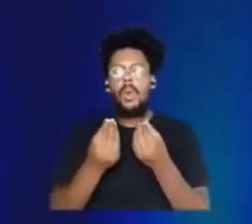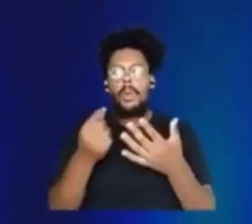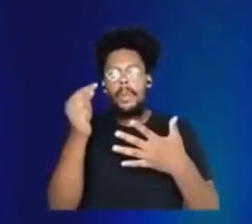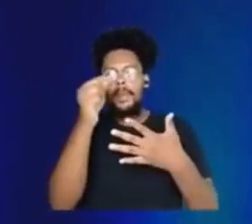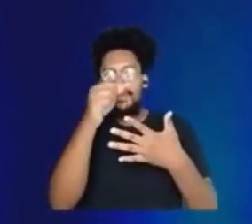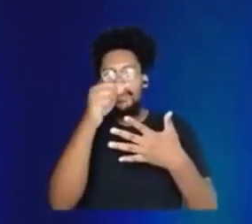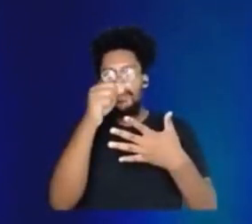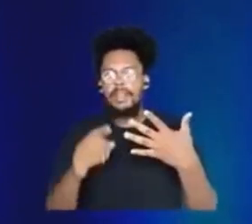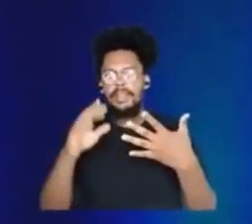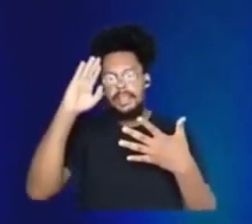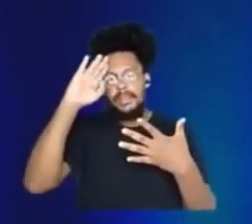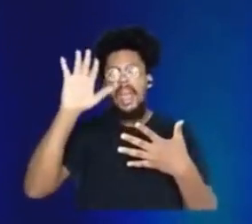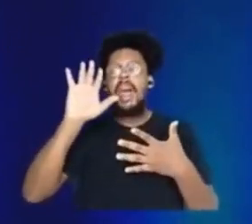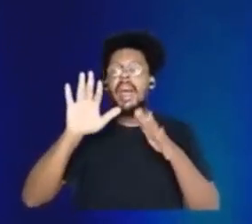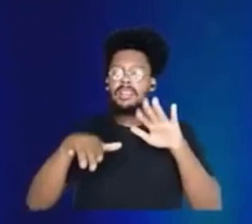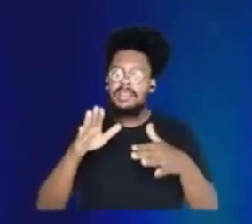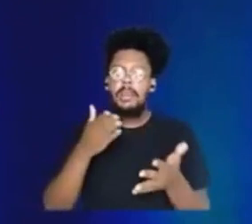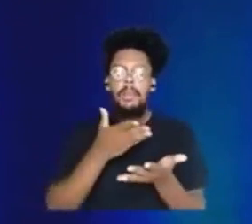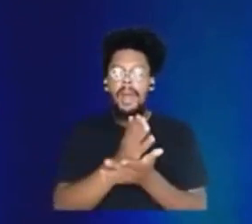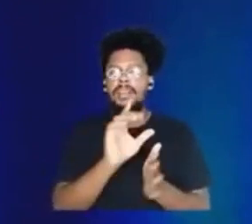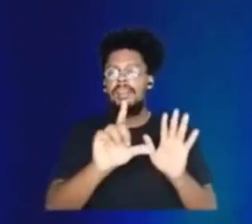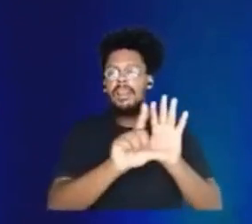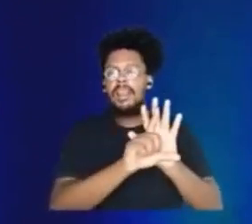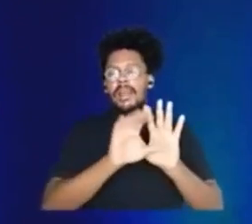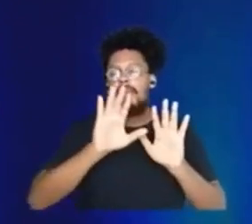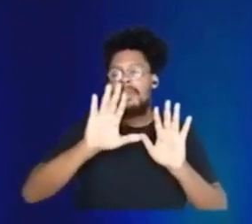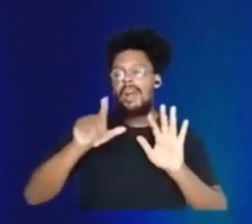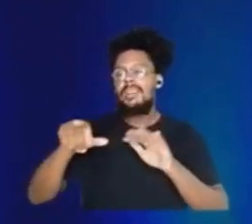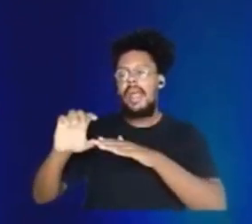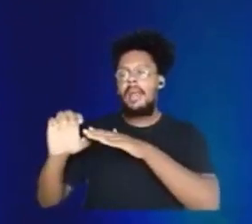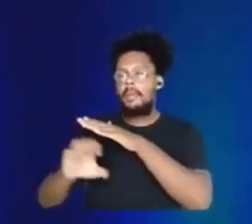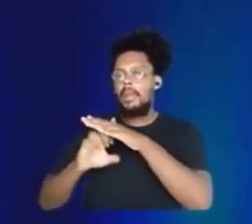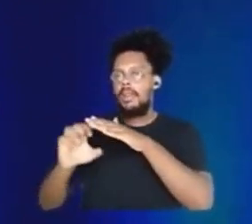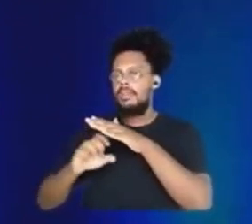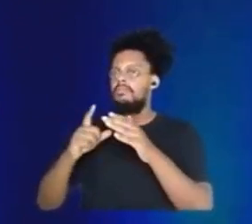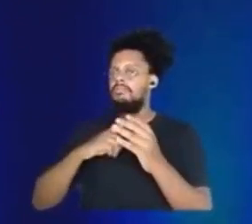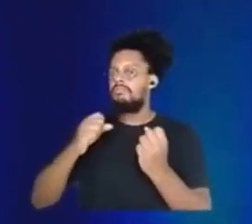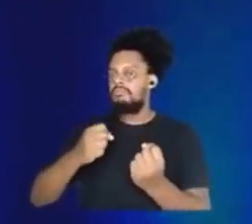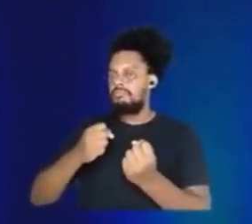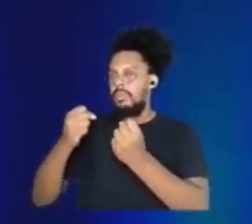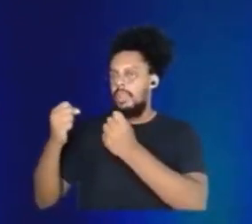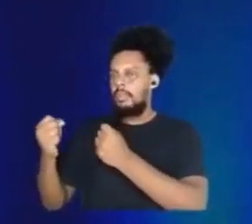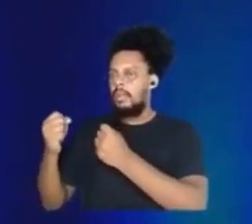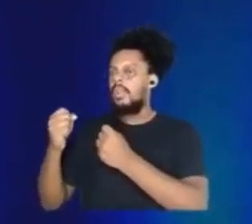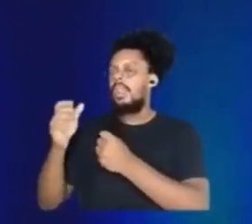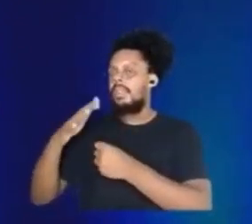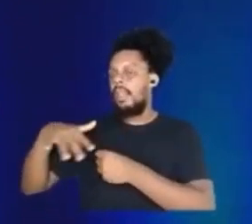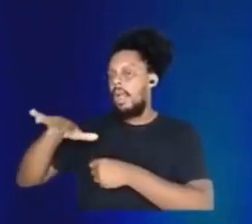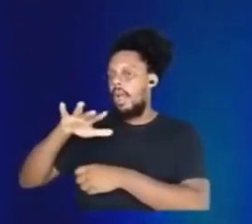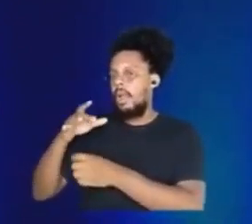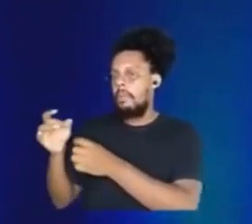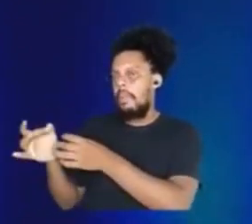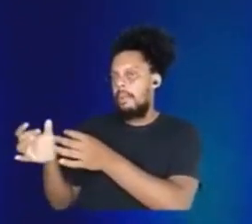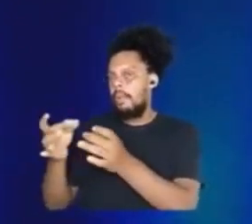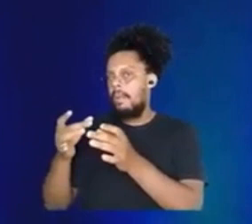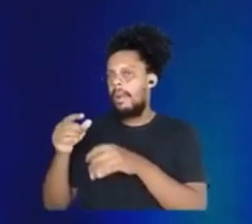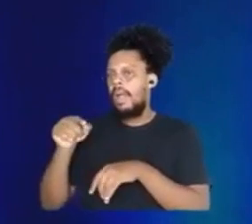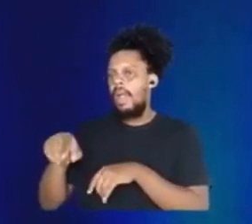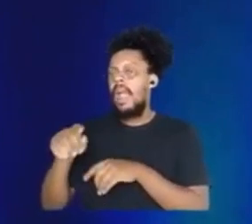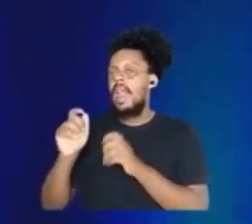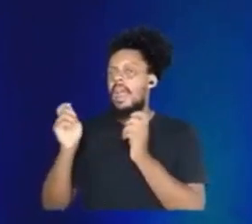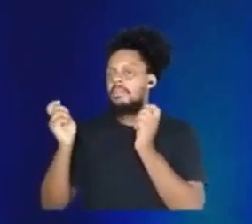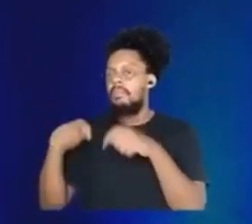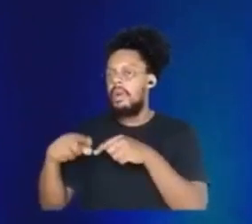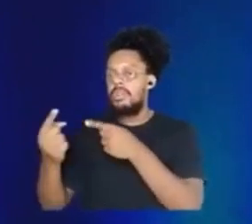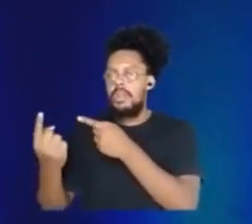lei, mas que pelo poder dessas empresas, poder de mercado significativo, elas podem gerar um abuso de posição